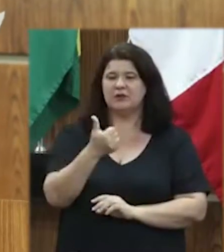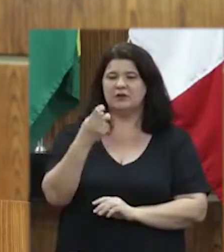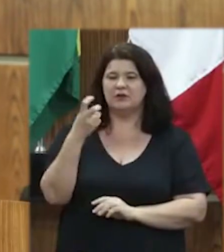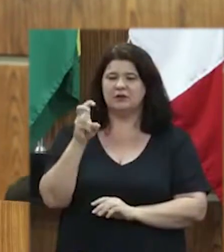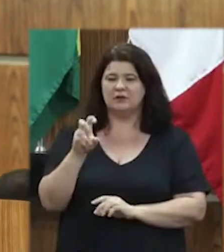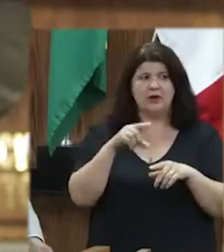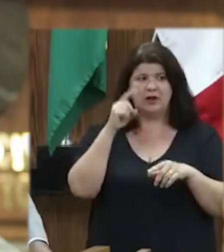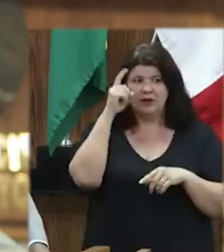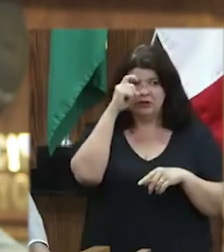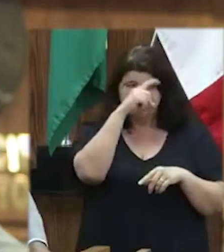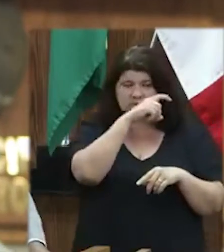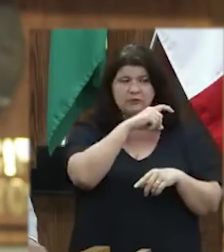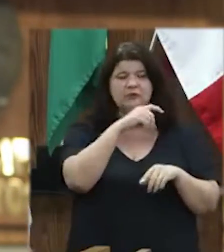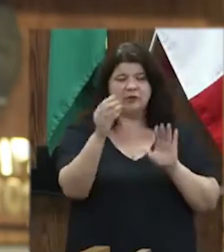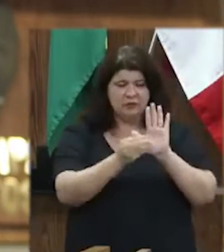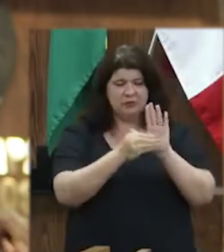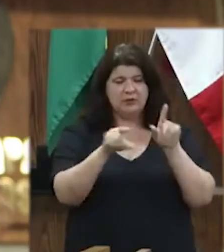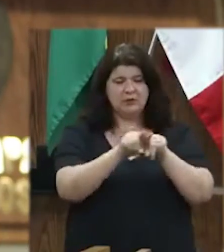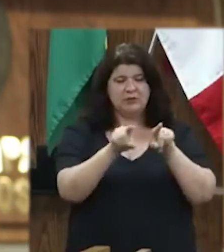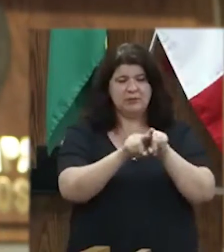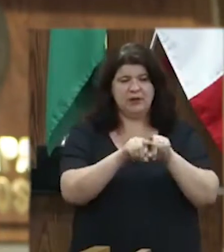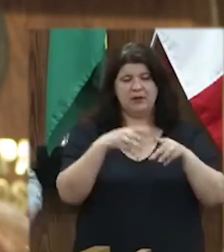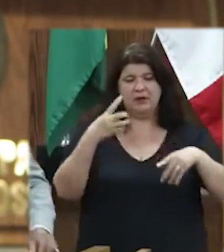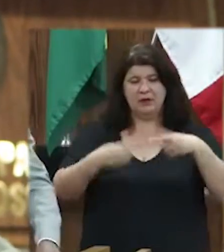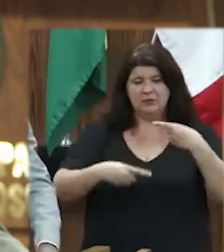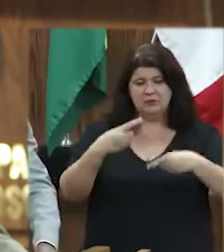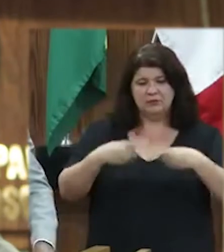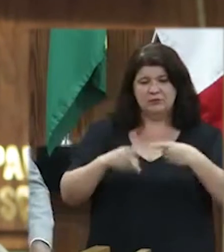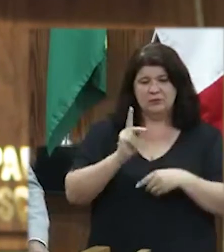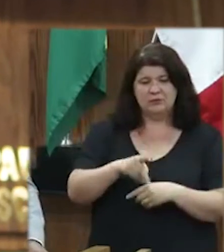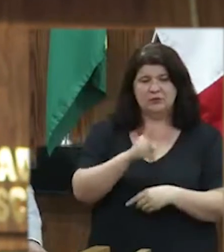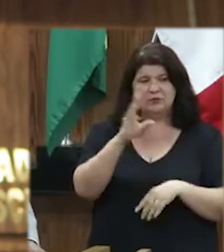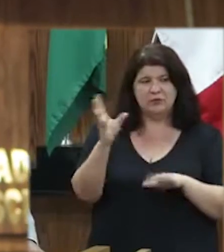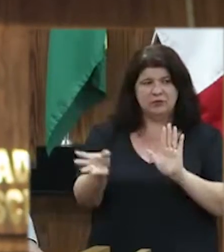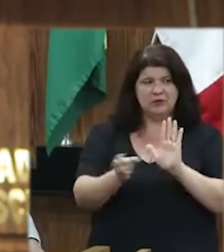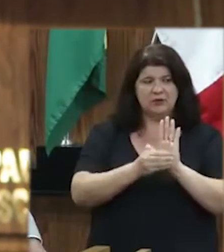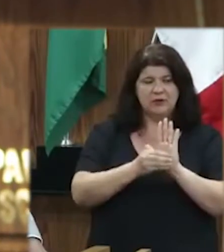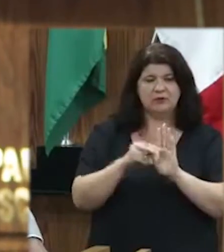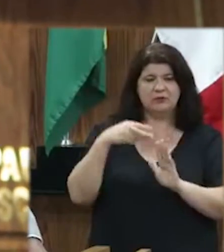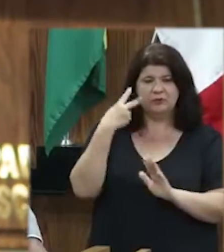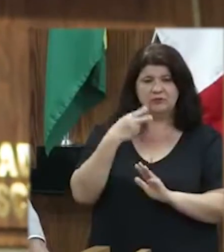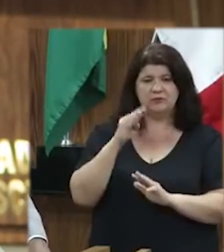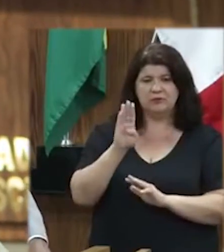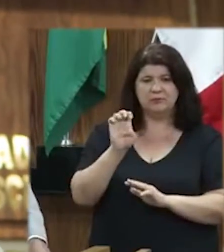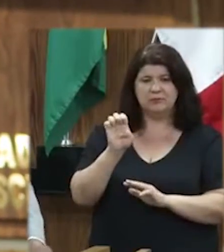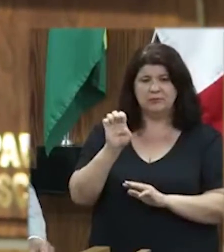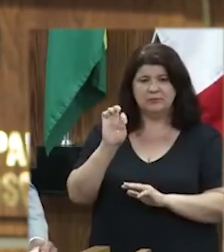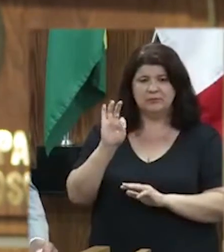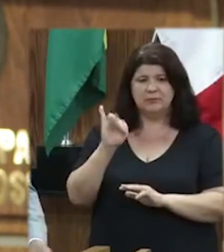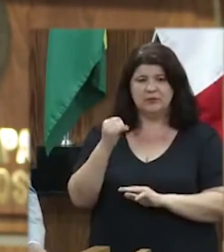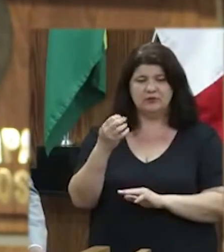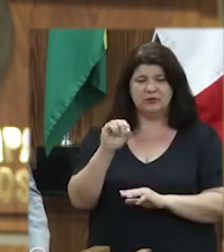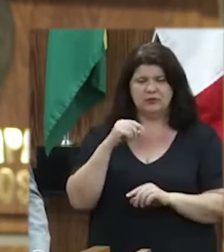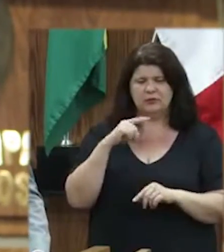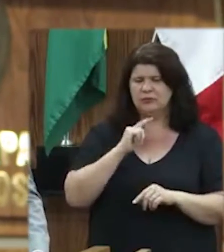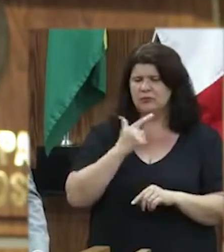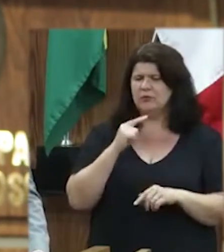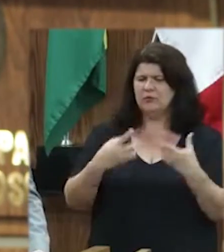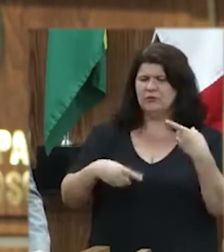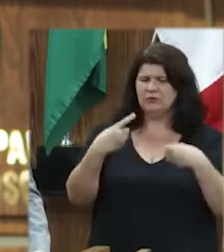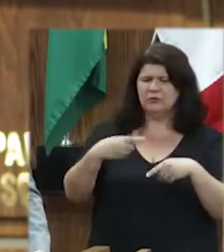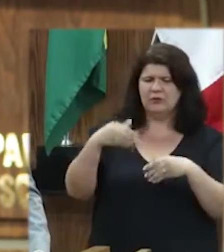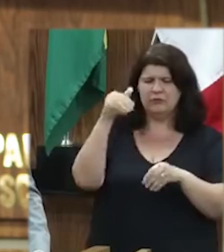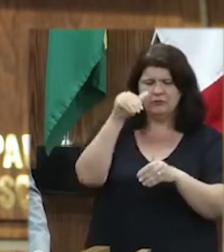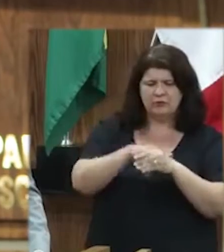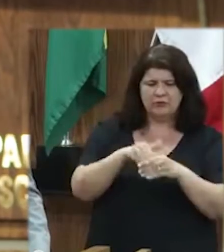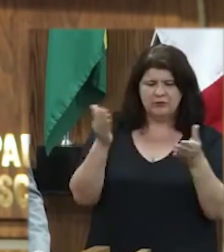Silva, vereador. Continua em discussão com o adendo do nobre vereador Betinho. Não havendo mais quem queira discutir, em